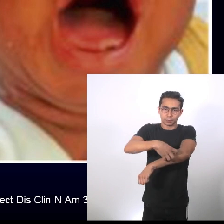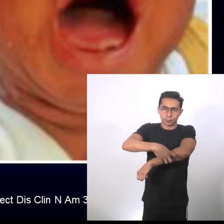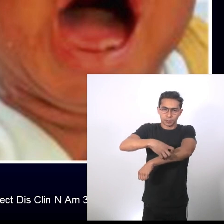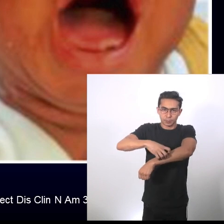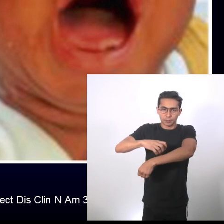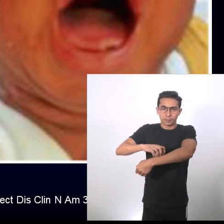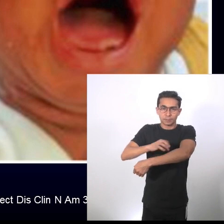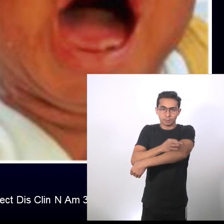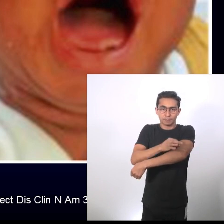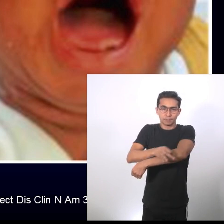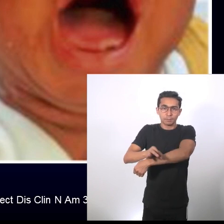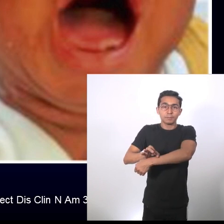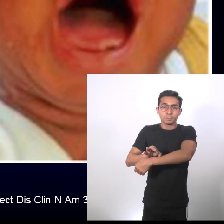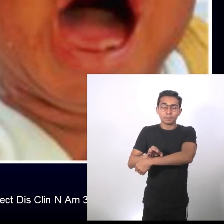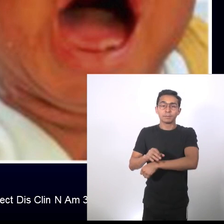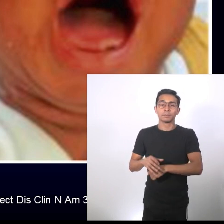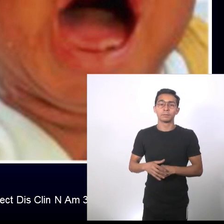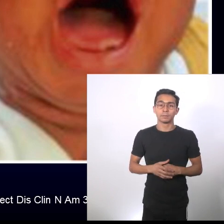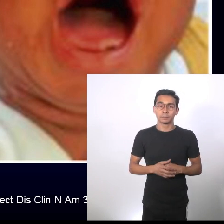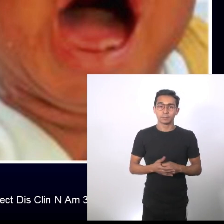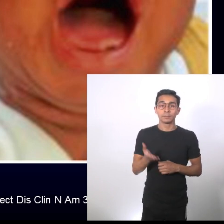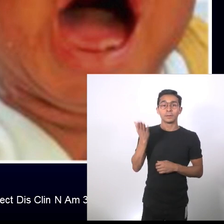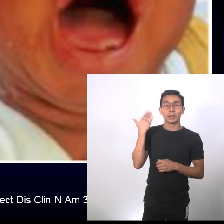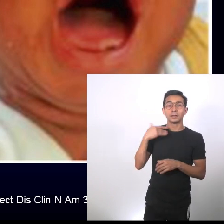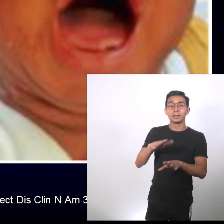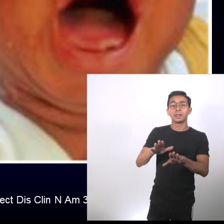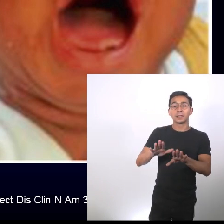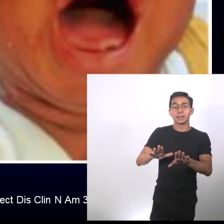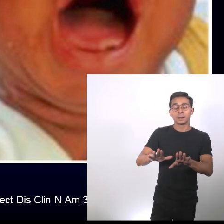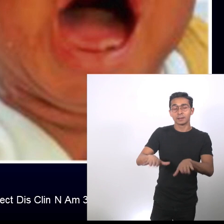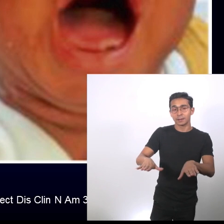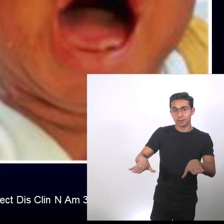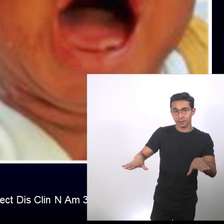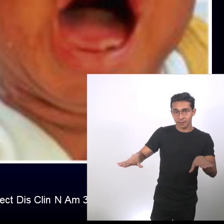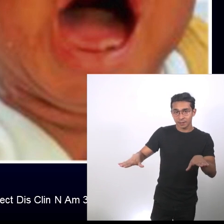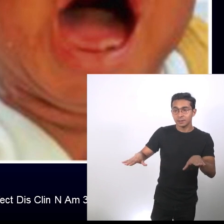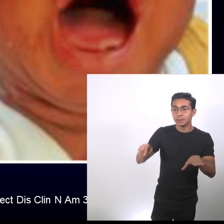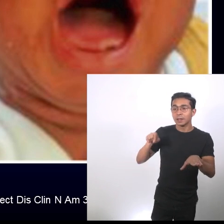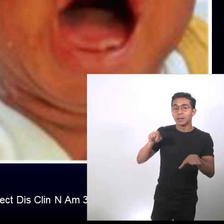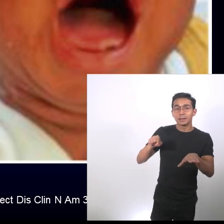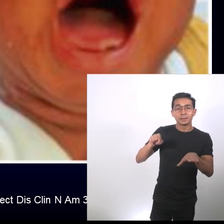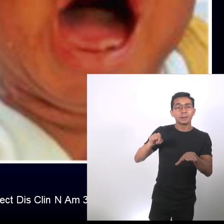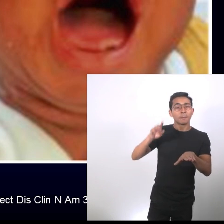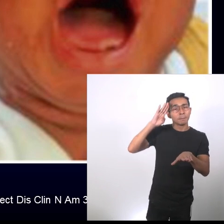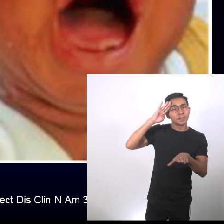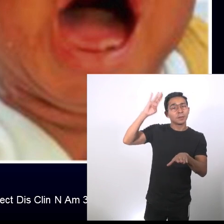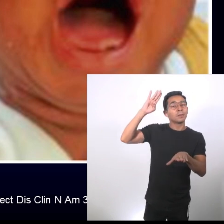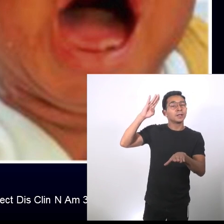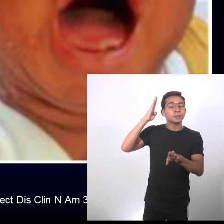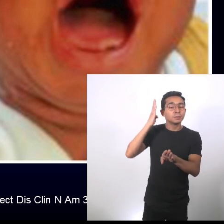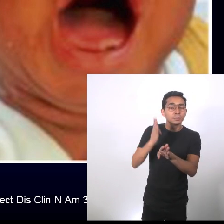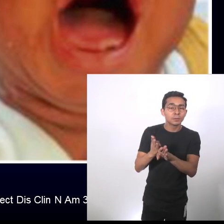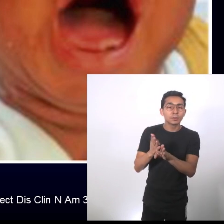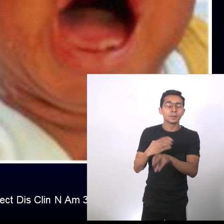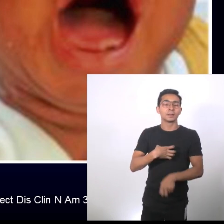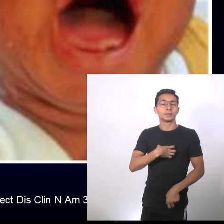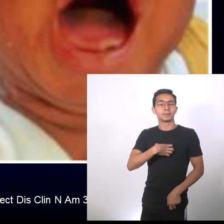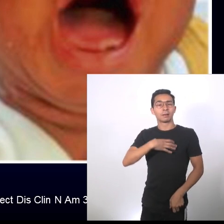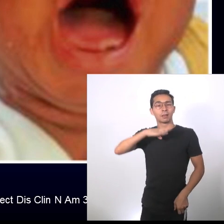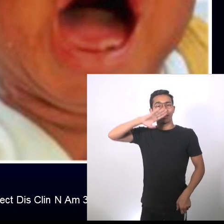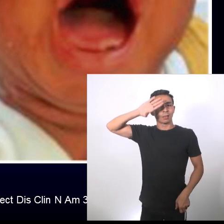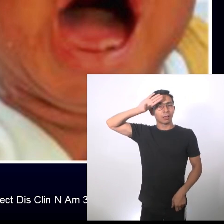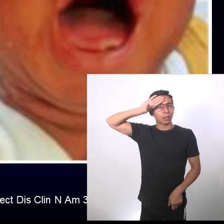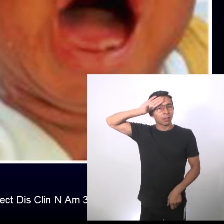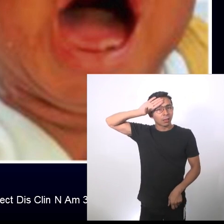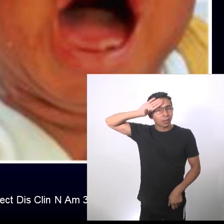Antes desse surto atual, o que se descrevia em crianças de forma importante era a presença da febre e dos gânglios da